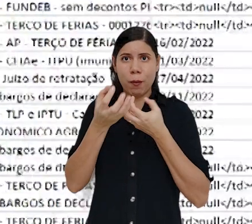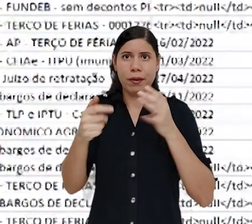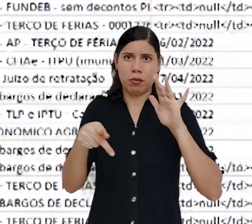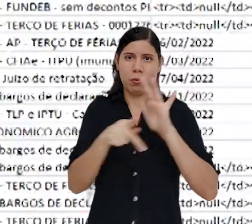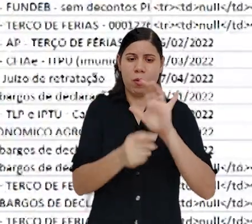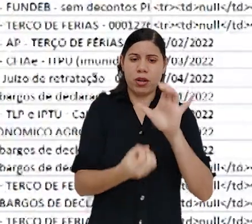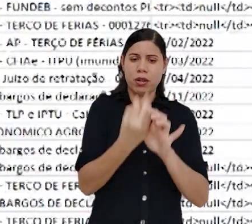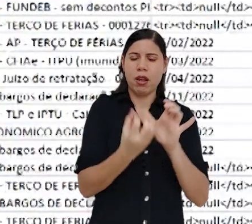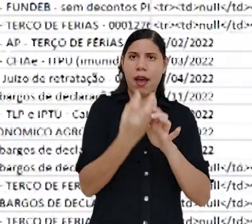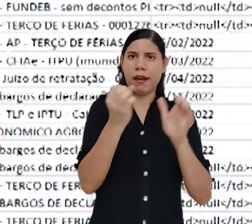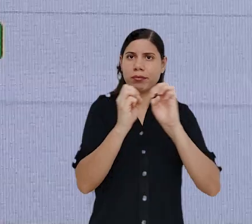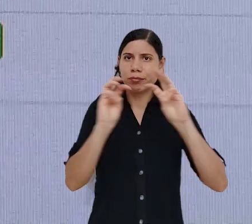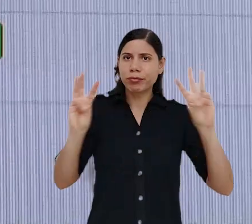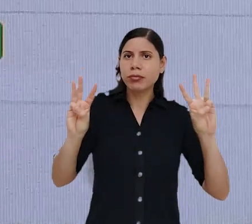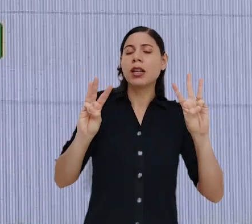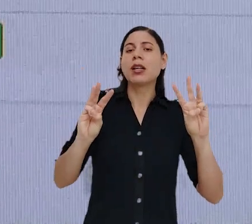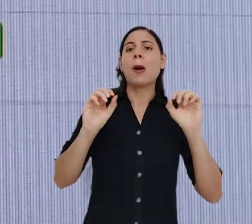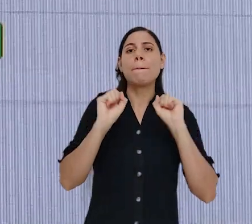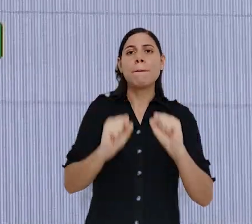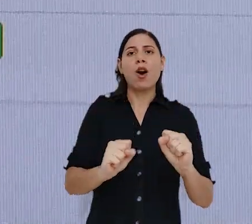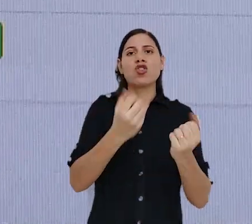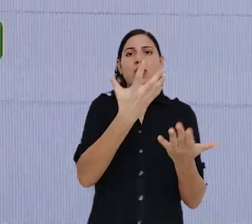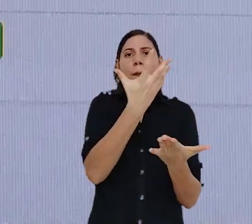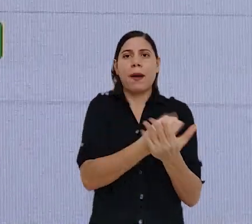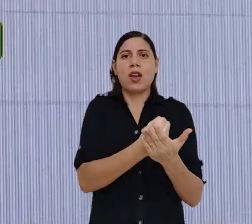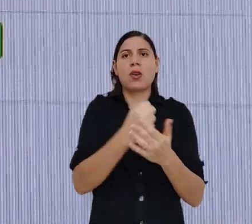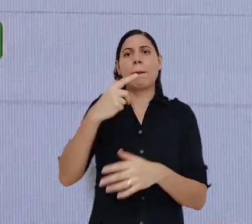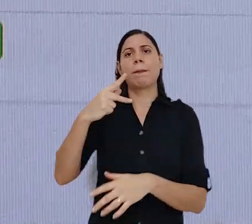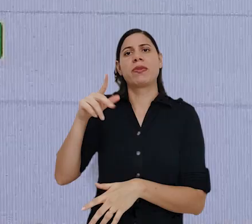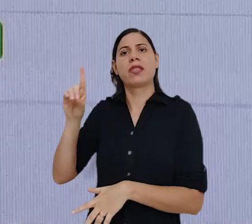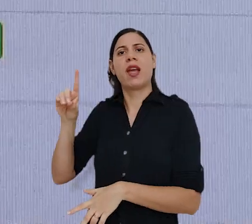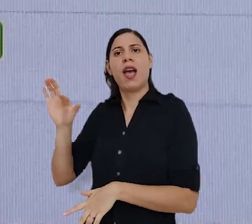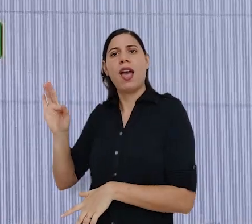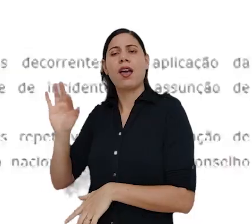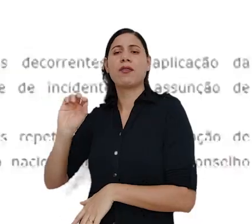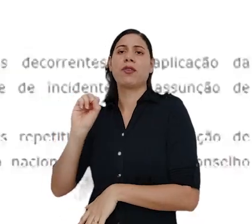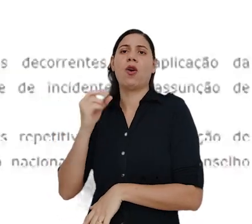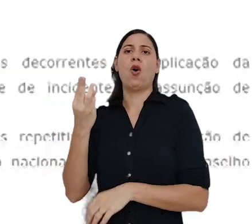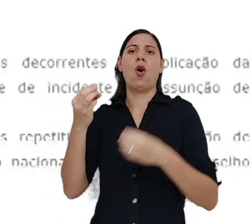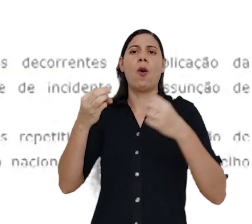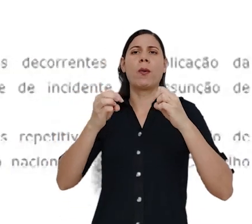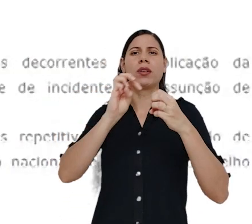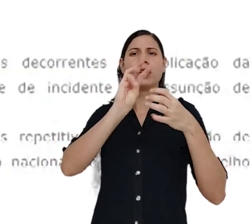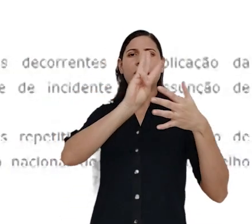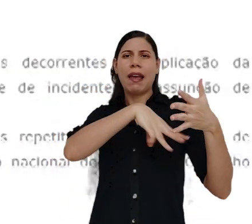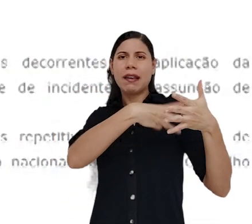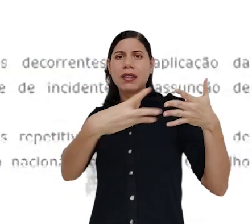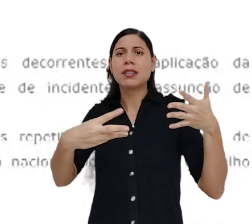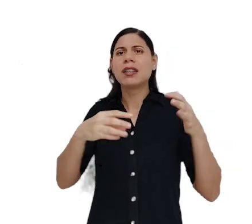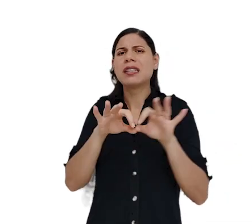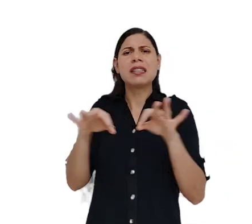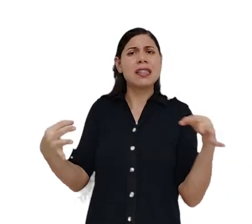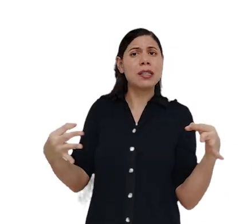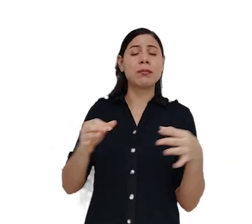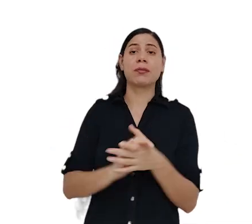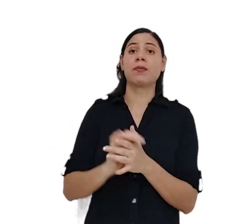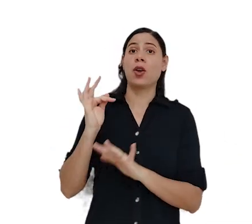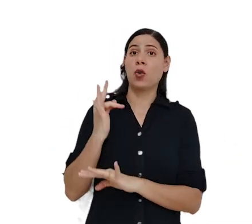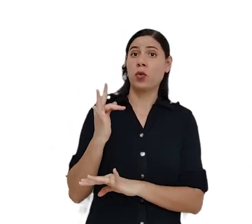pela ferramenta podem ser exportados em PDF ou Excel por meio do site do tribunal de forma